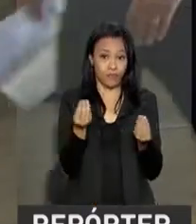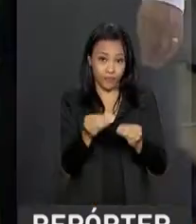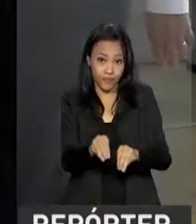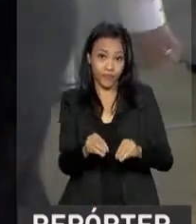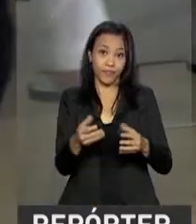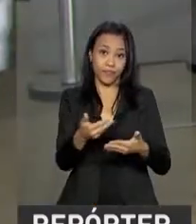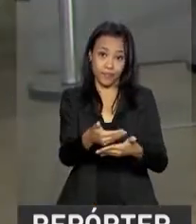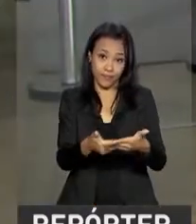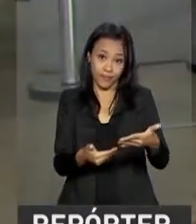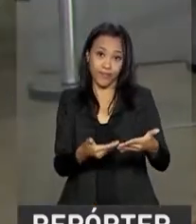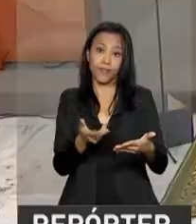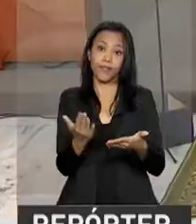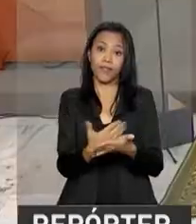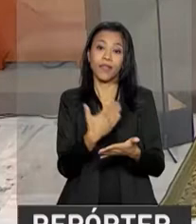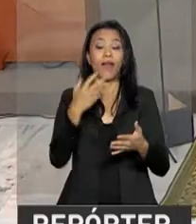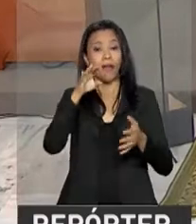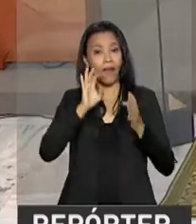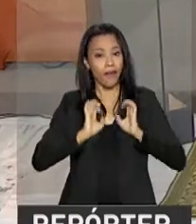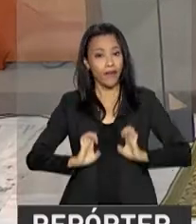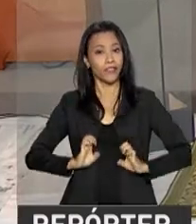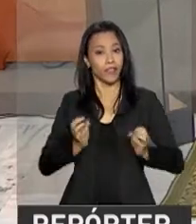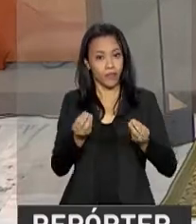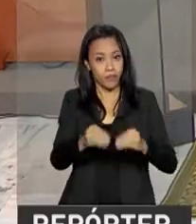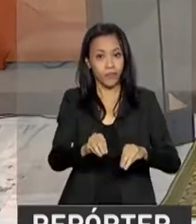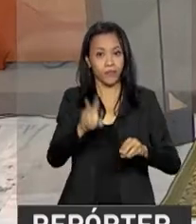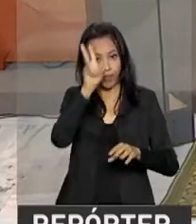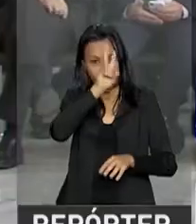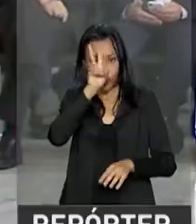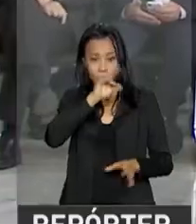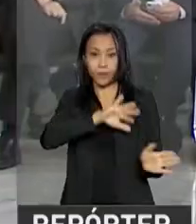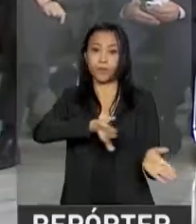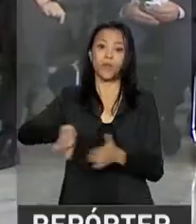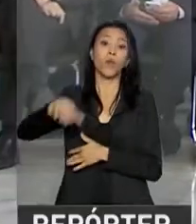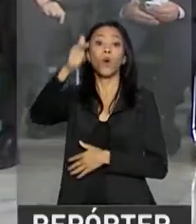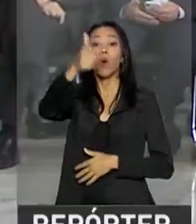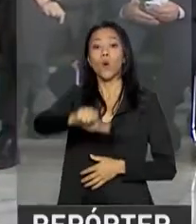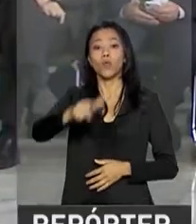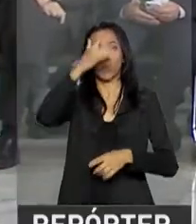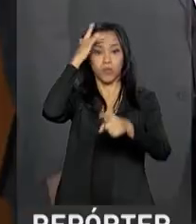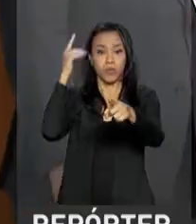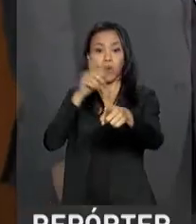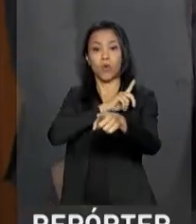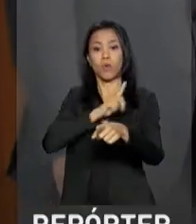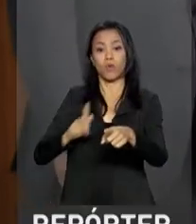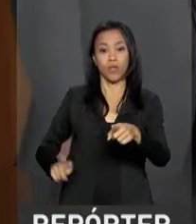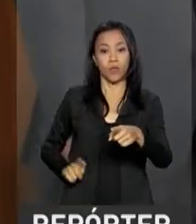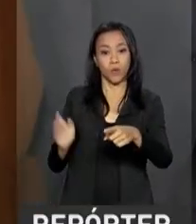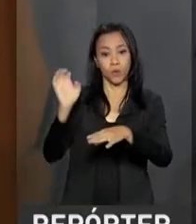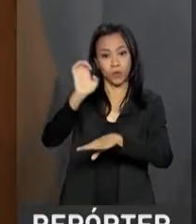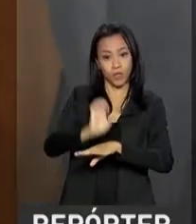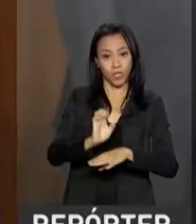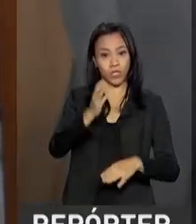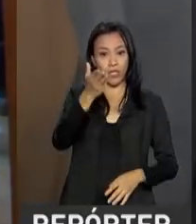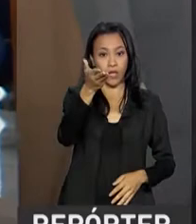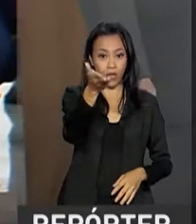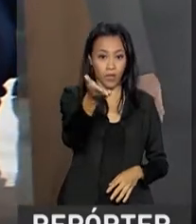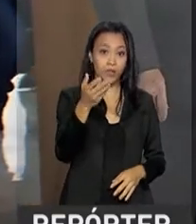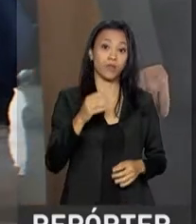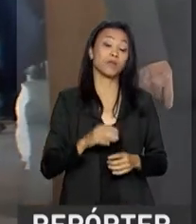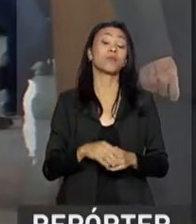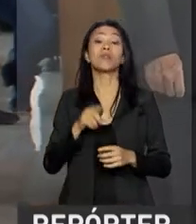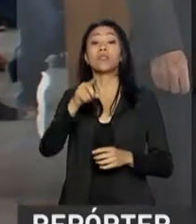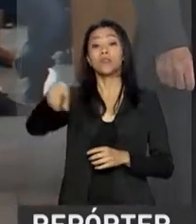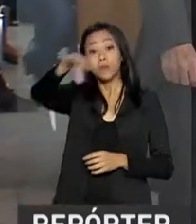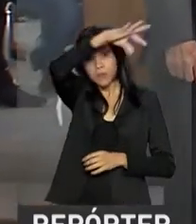e principalmente como ética. Outro condecorado em nome do Espírito Santo foi o governador do estado, Paulo Artung. Nas terras